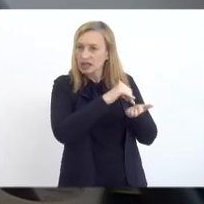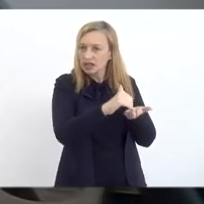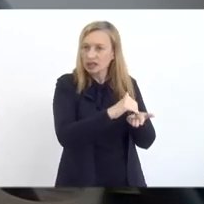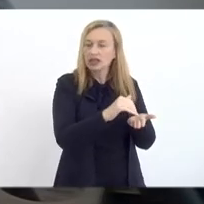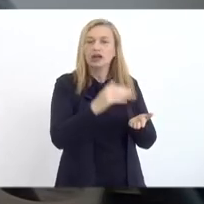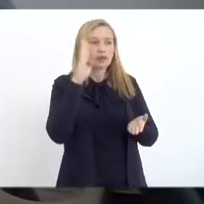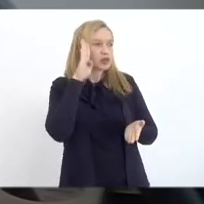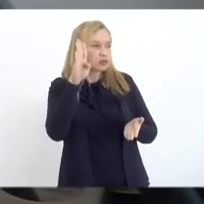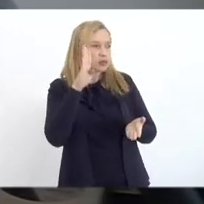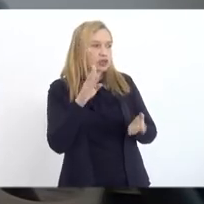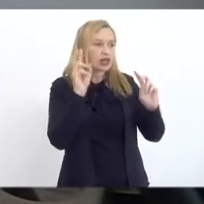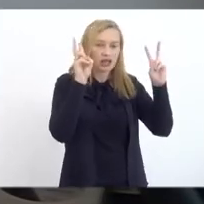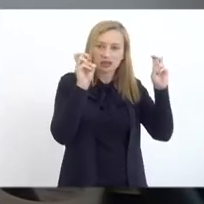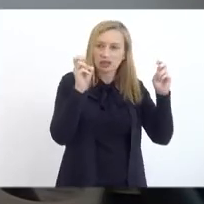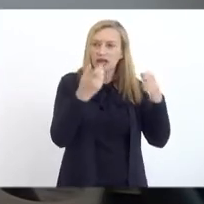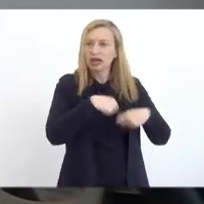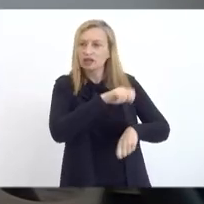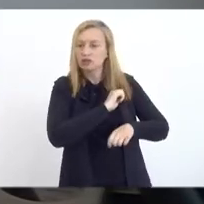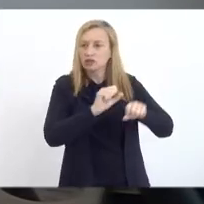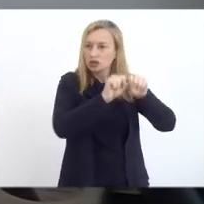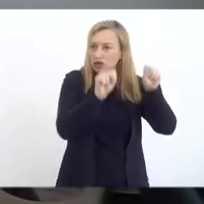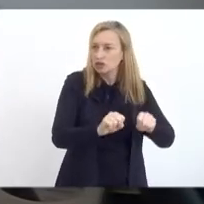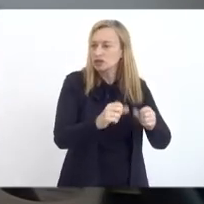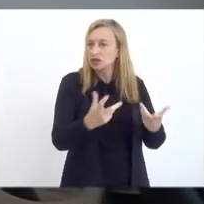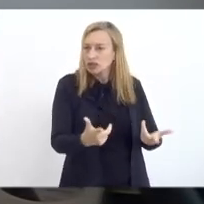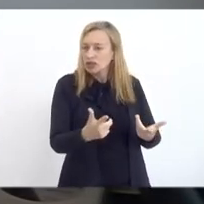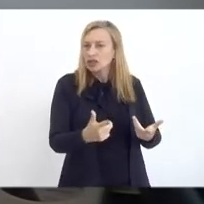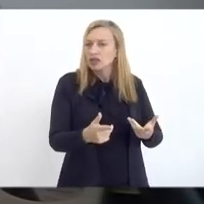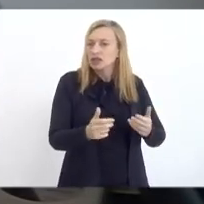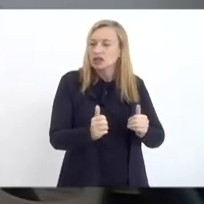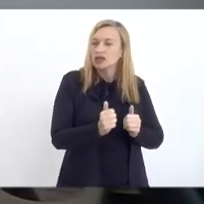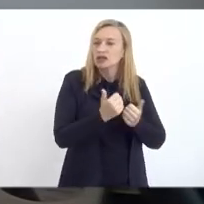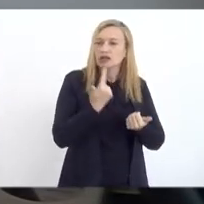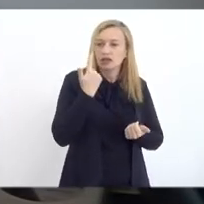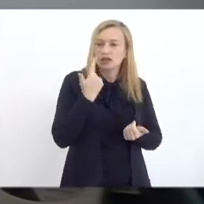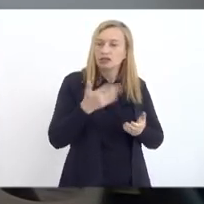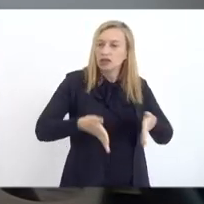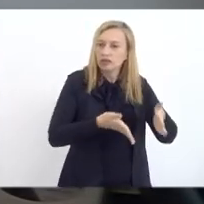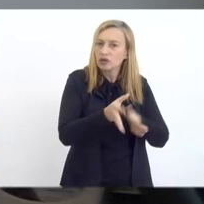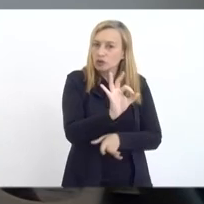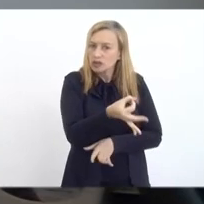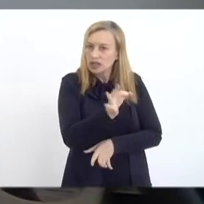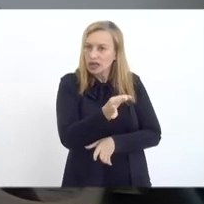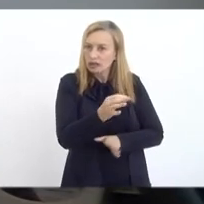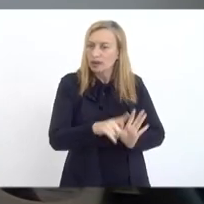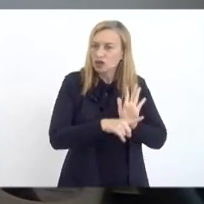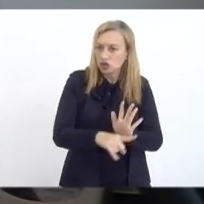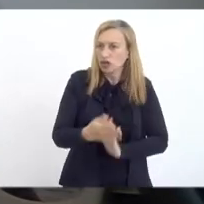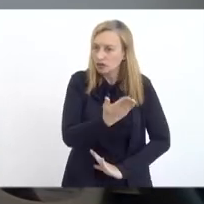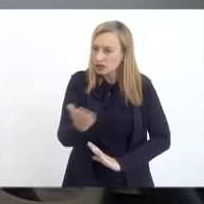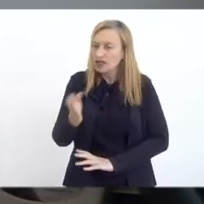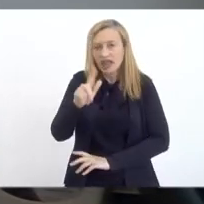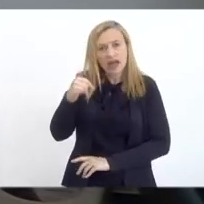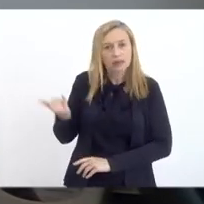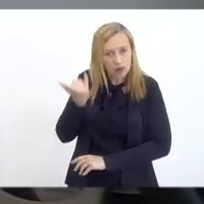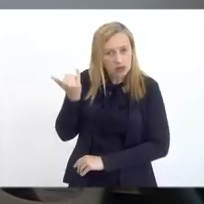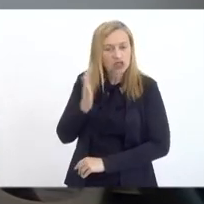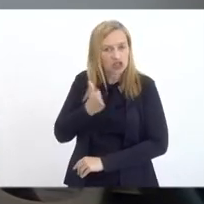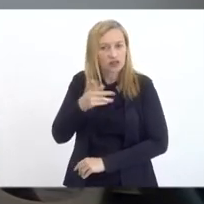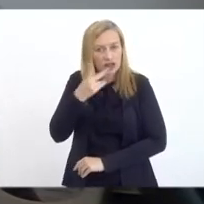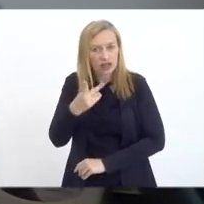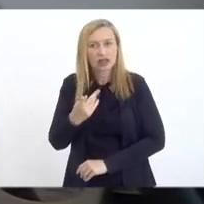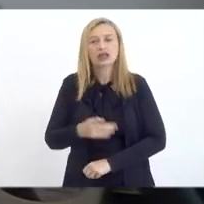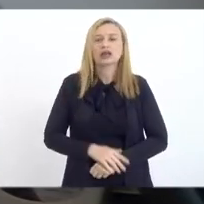relação ao regime. Acho que a gente está no caminho certo para poder reestruturar a carreira de vocês, que é tão importante, como já disse.